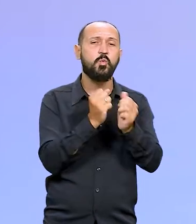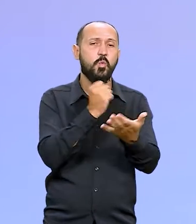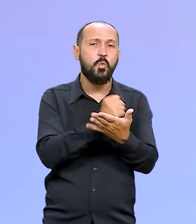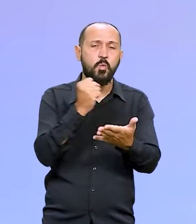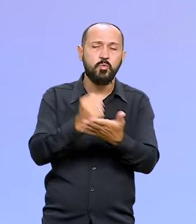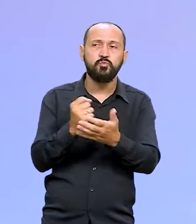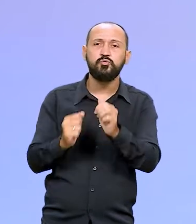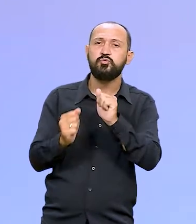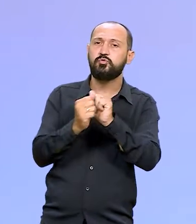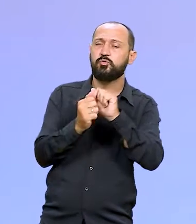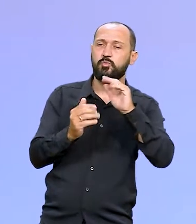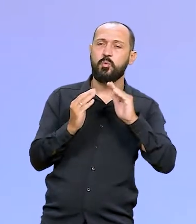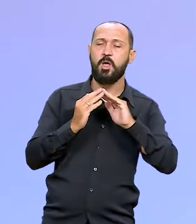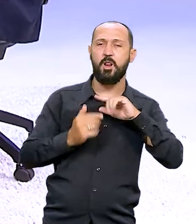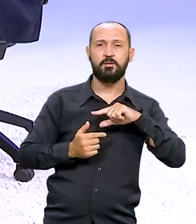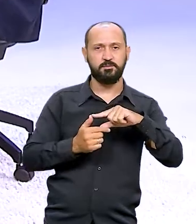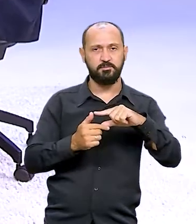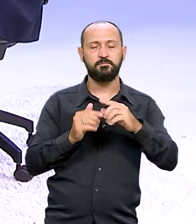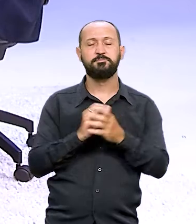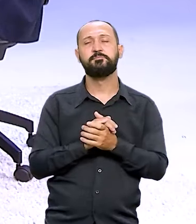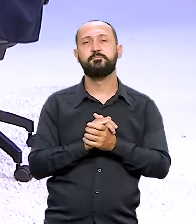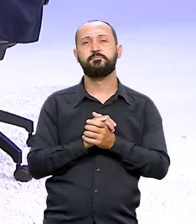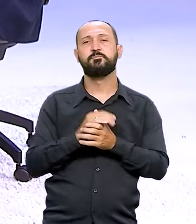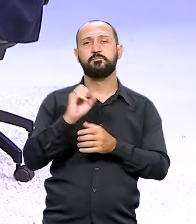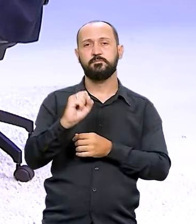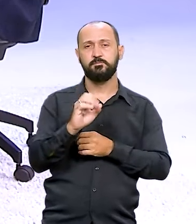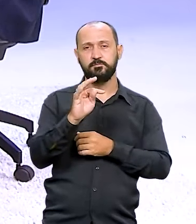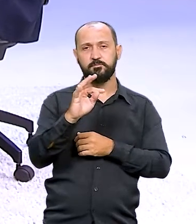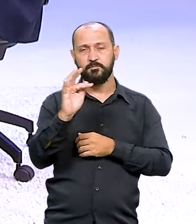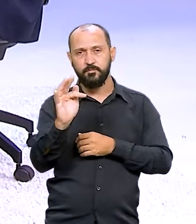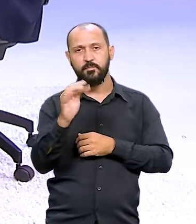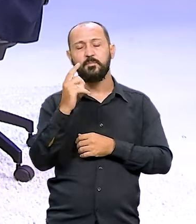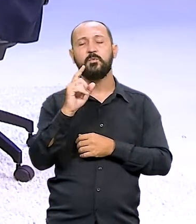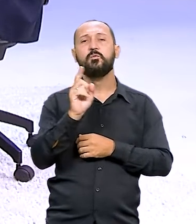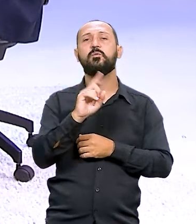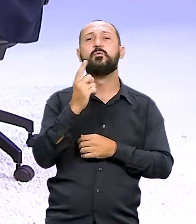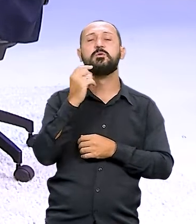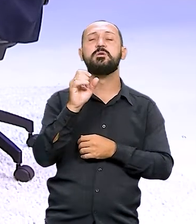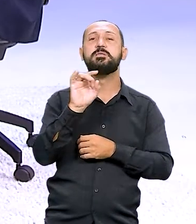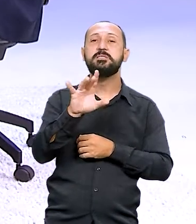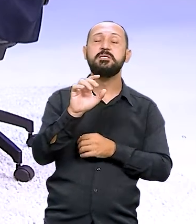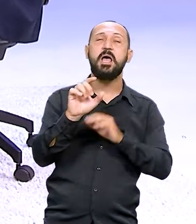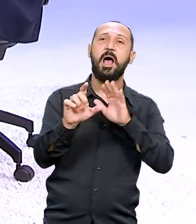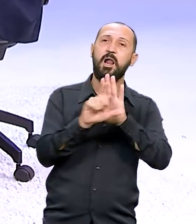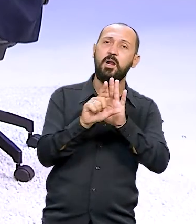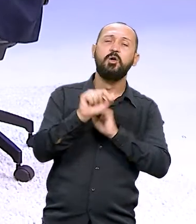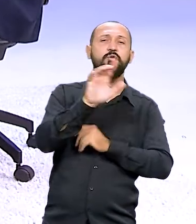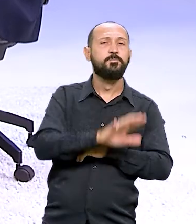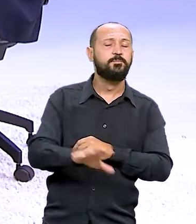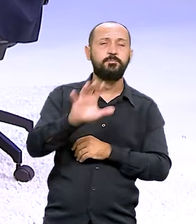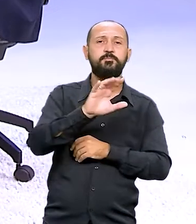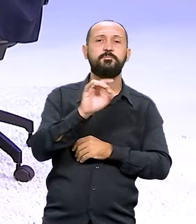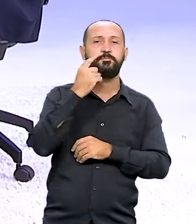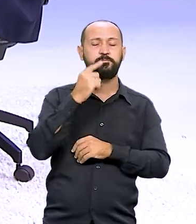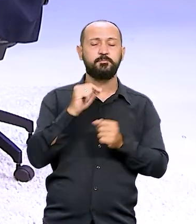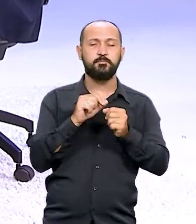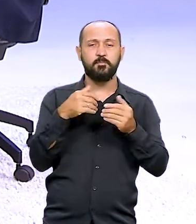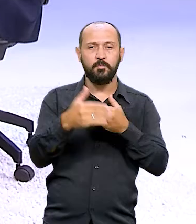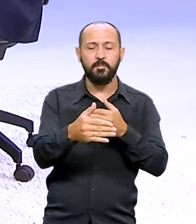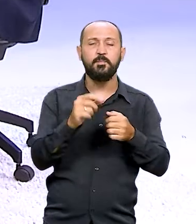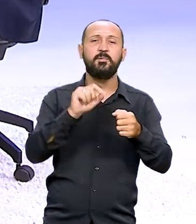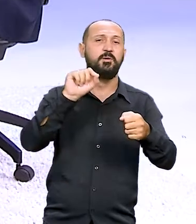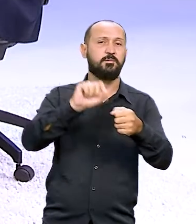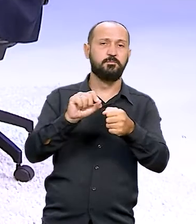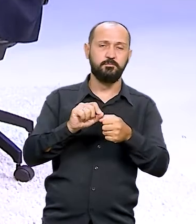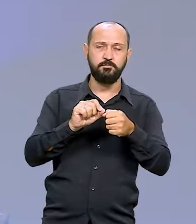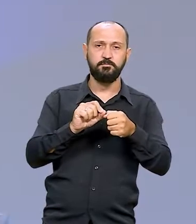nos contratos de multo com alienação fiduciária. Então tá, o STF decidiu, não foi sobre a validade da lei como um todo, não, foi só sobre o procedimento